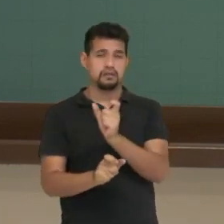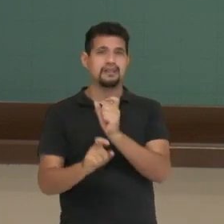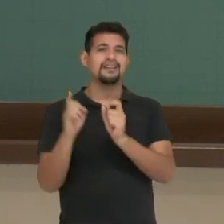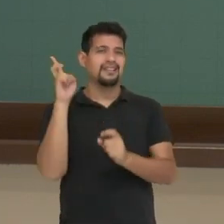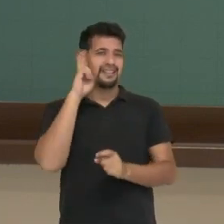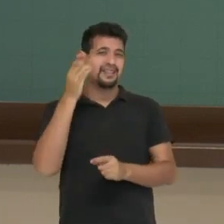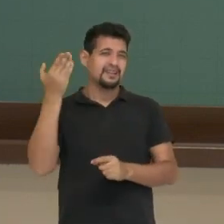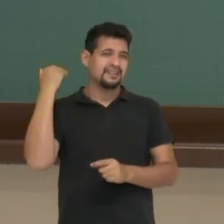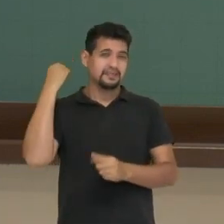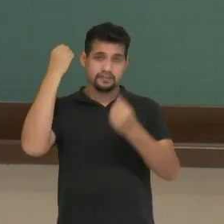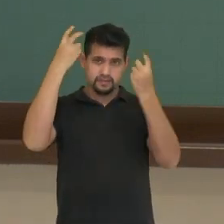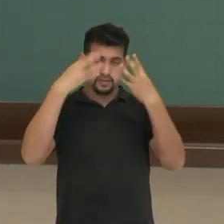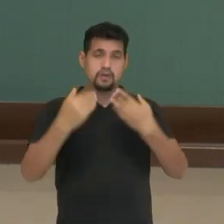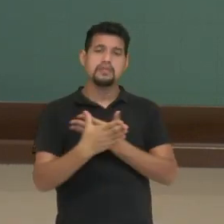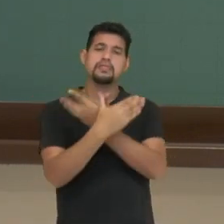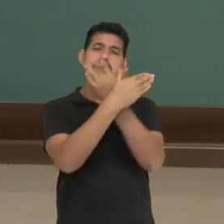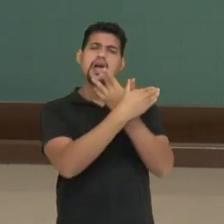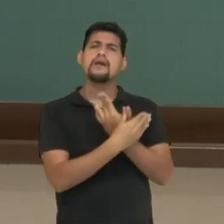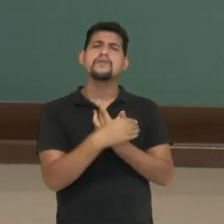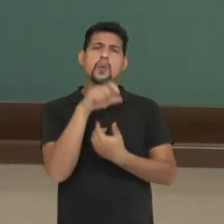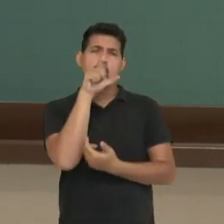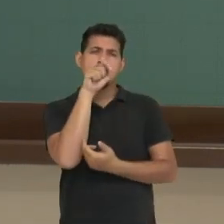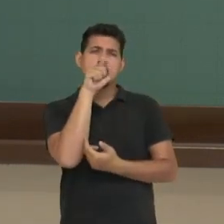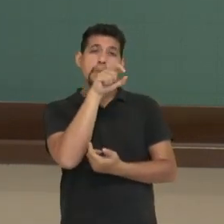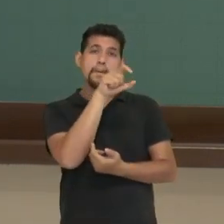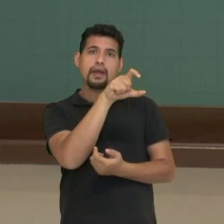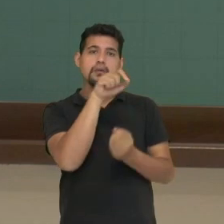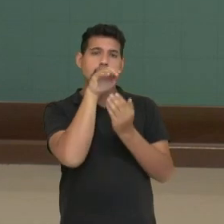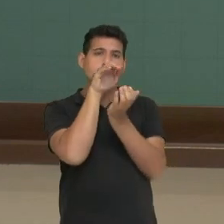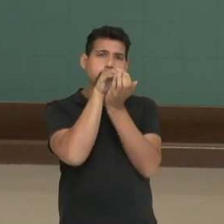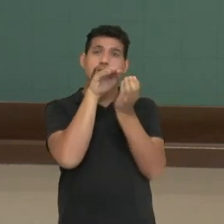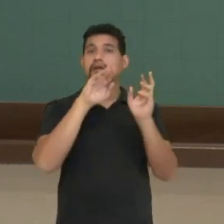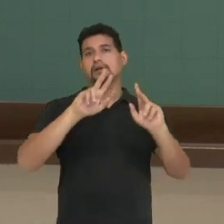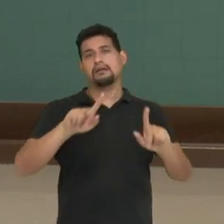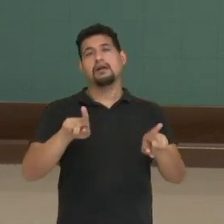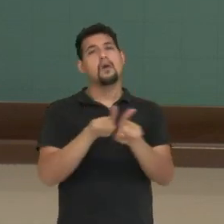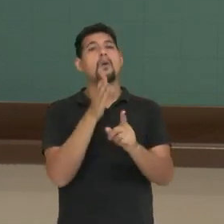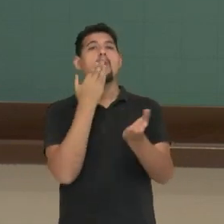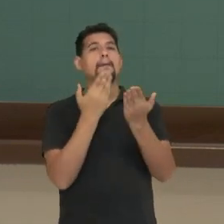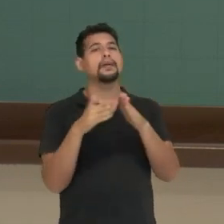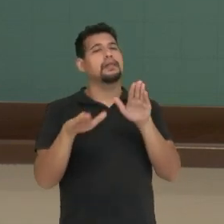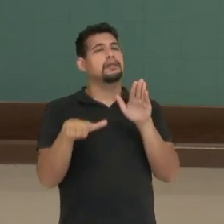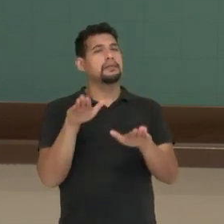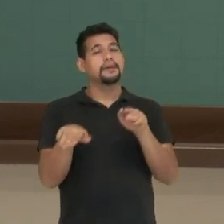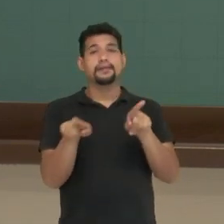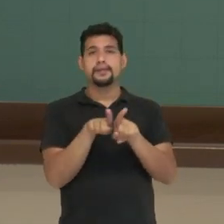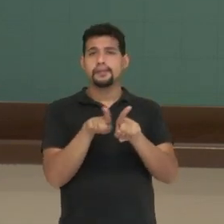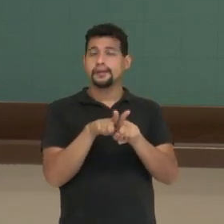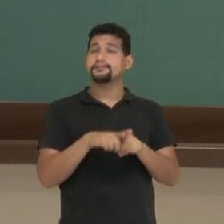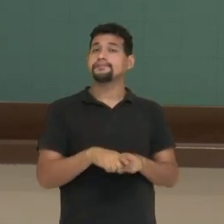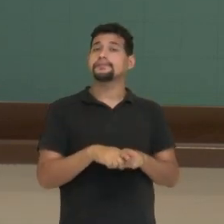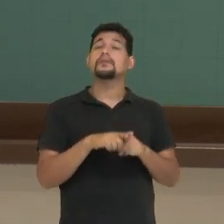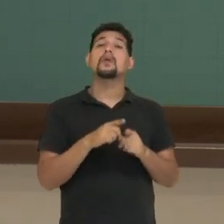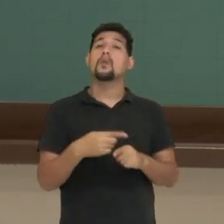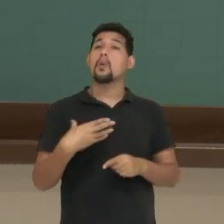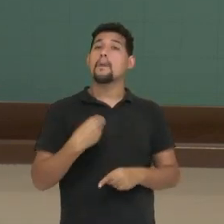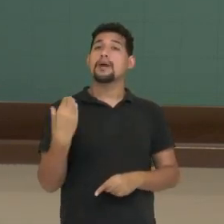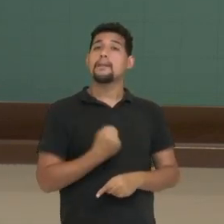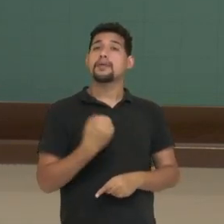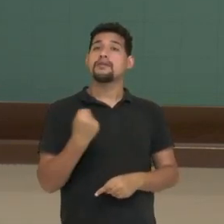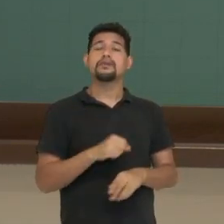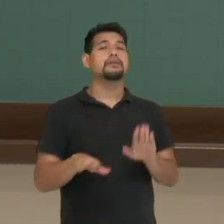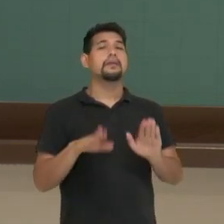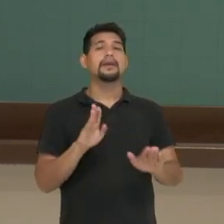falado sobre as aves, o tipo do bico vai depender do tipo de alimentação. Entre os mamíferos é o tipo do dente que